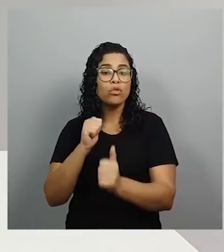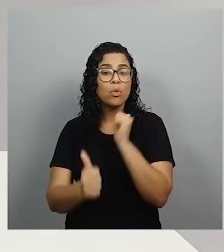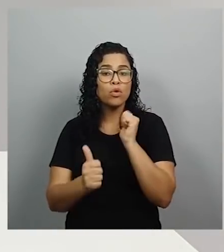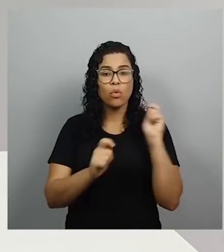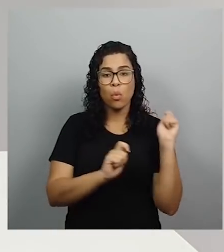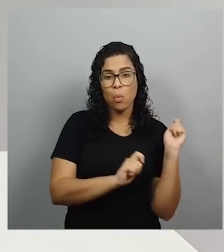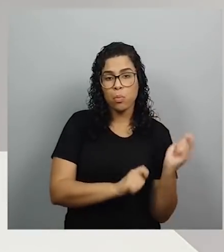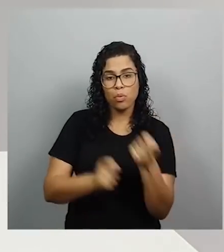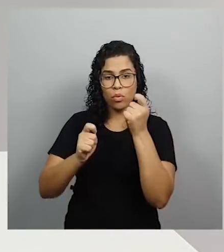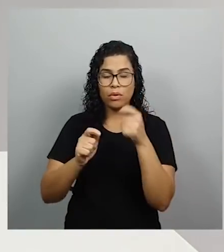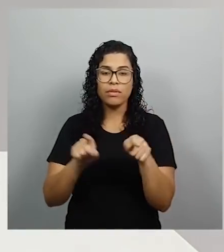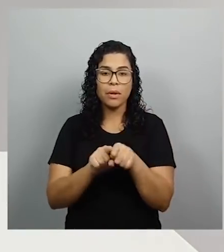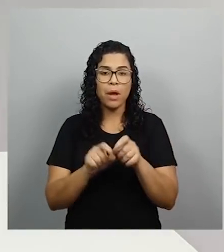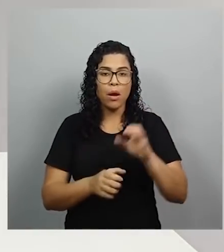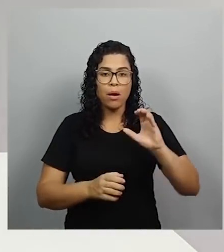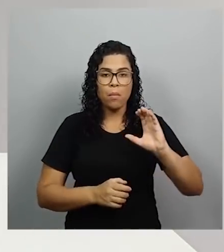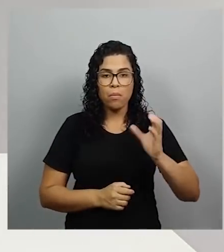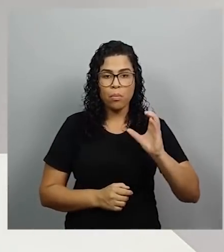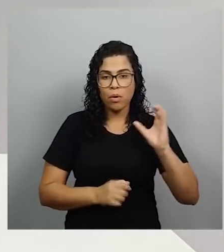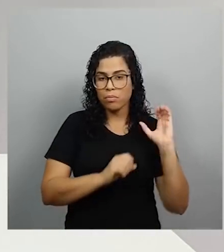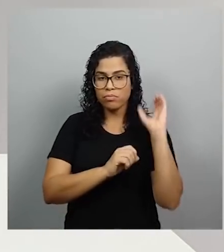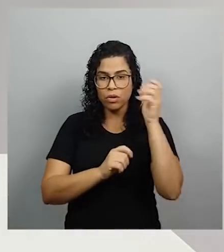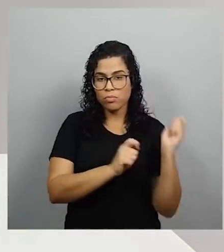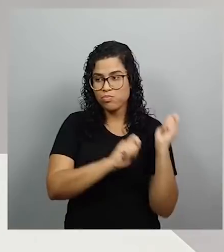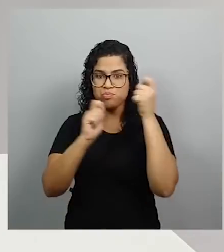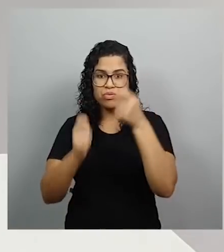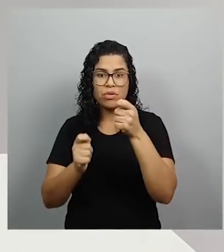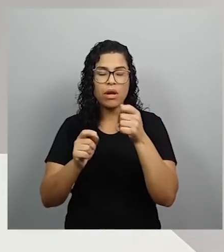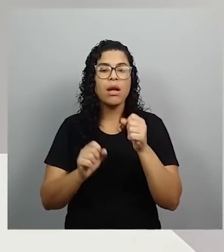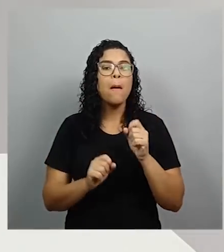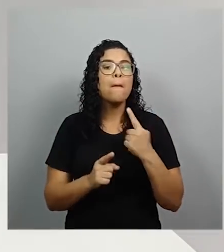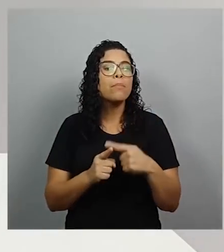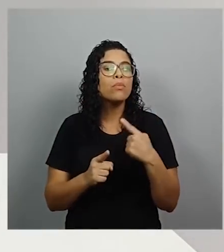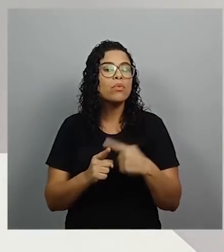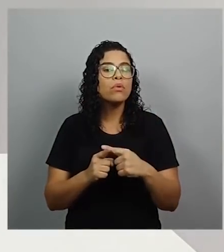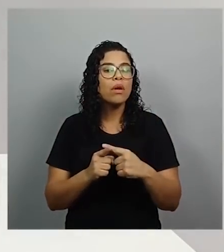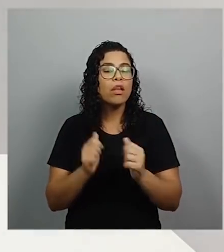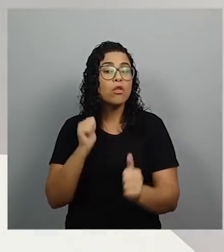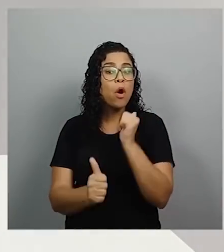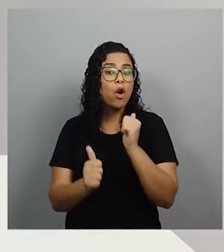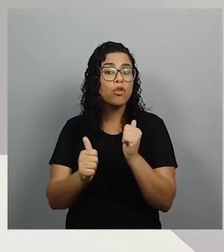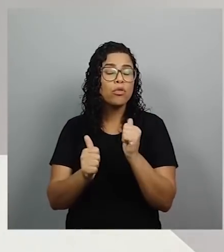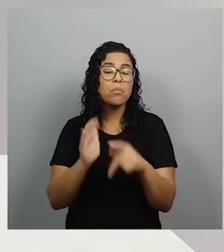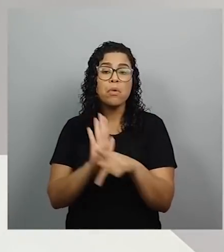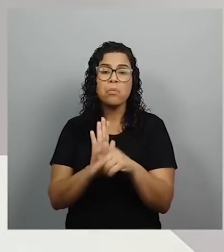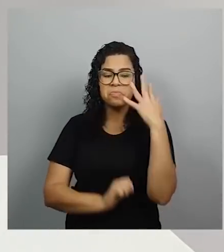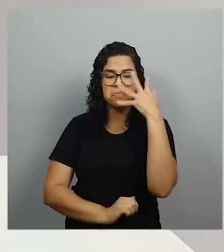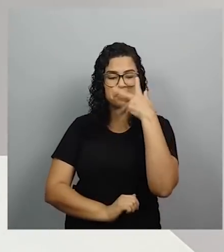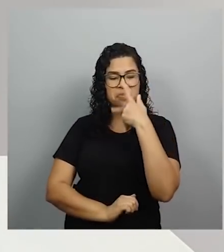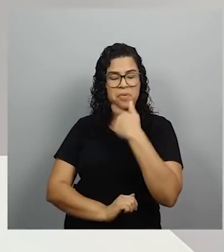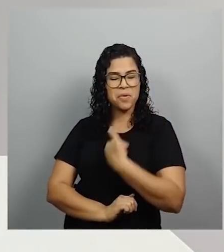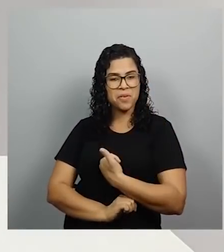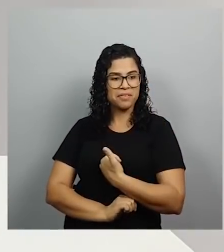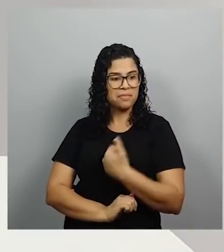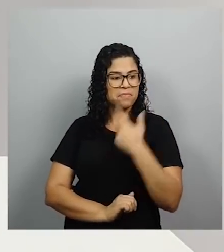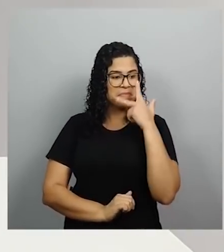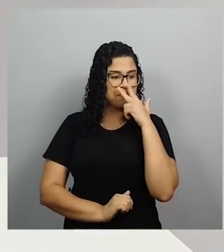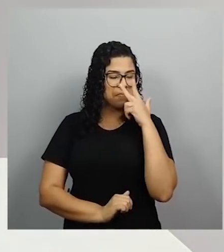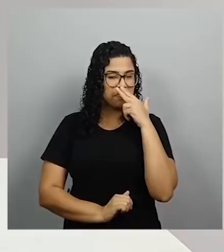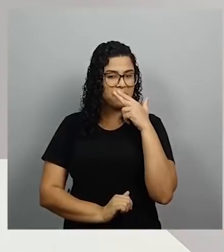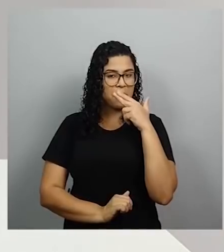envolviam contato físico. As práticas eram consideradas mais adequadas à fragilidade feminina.